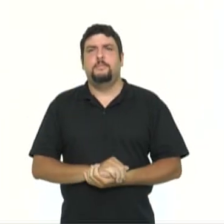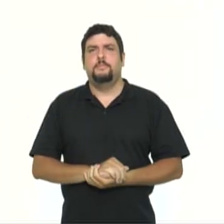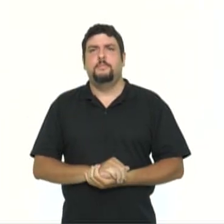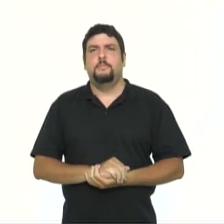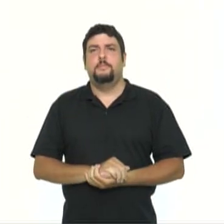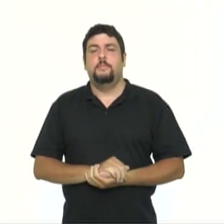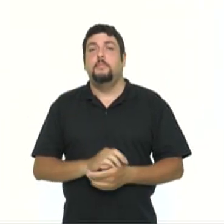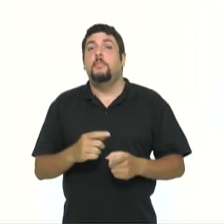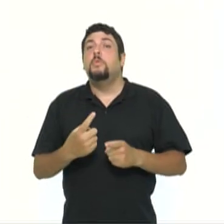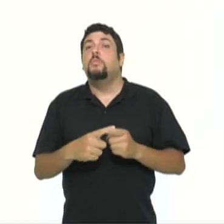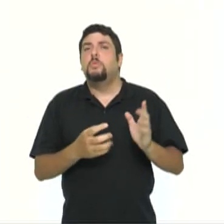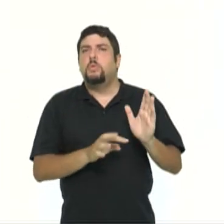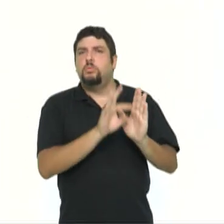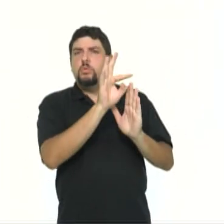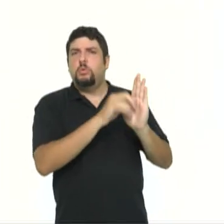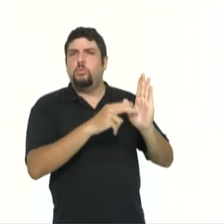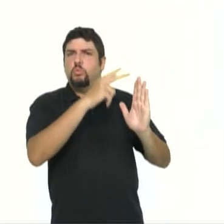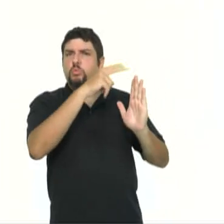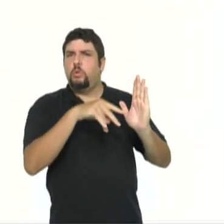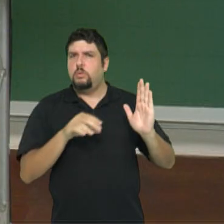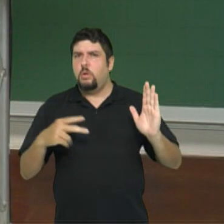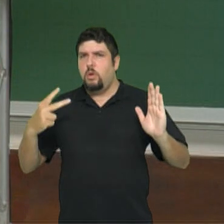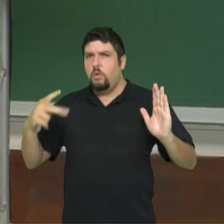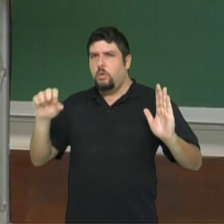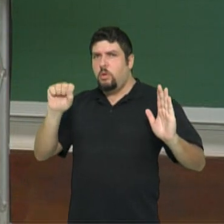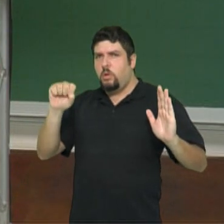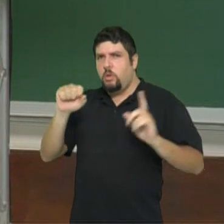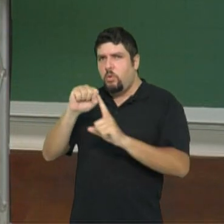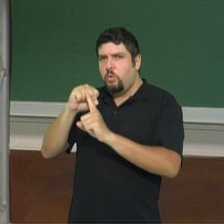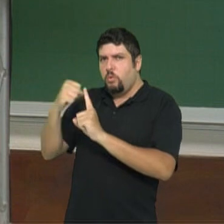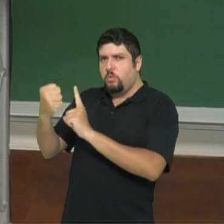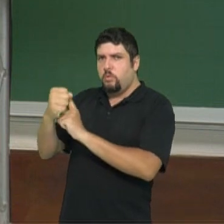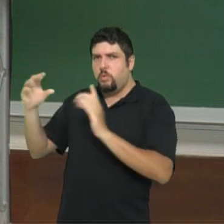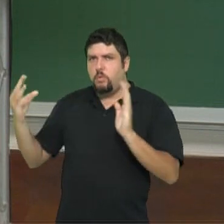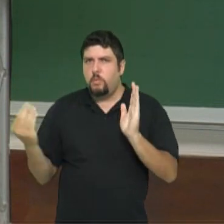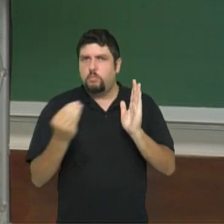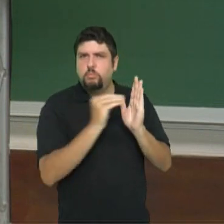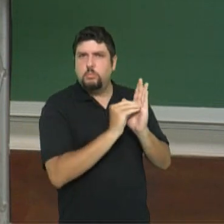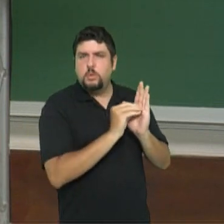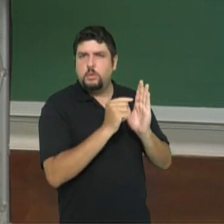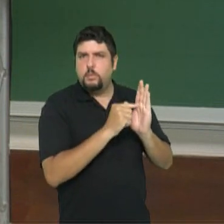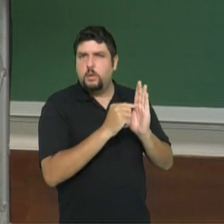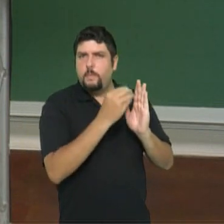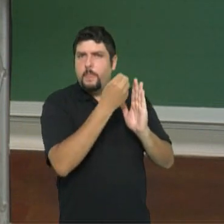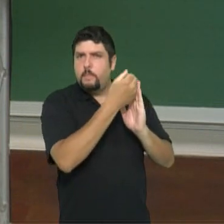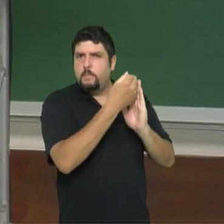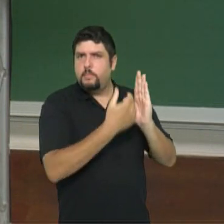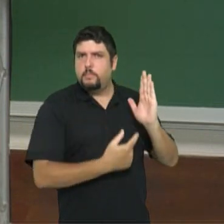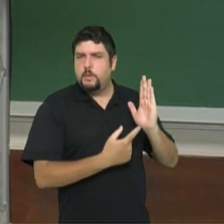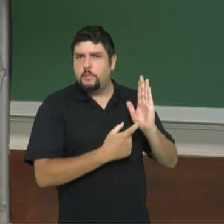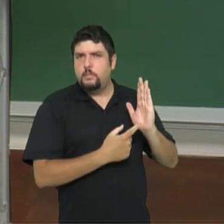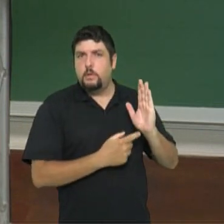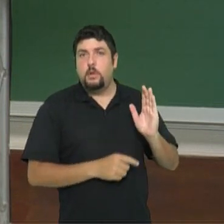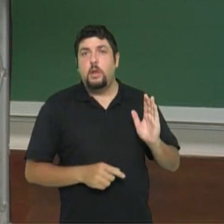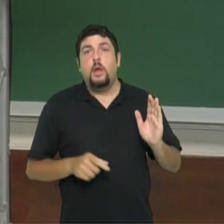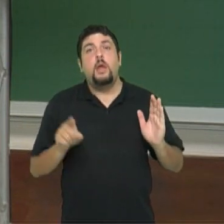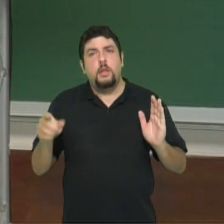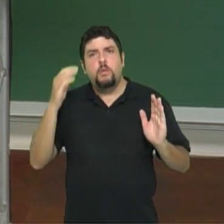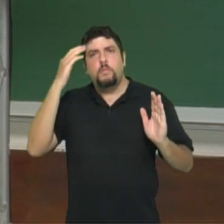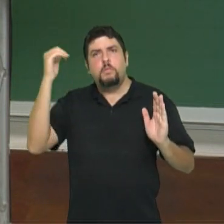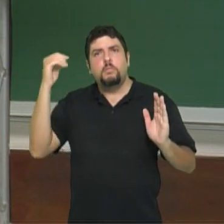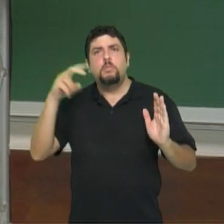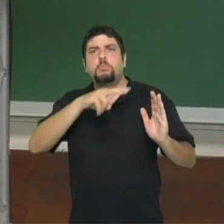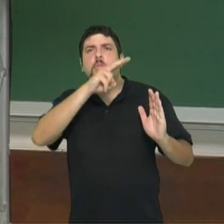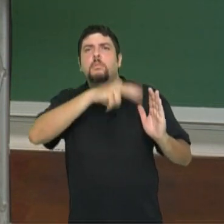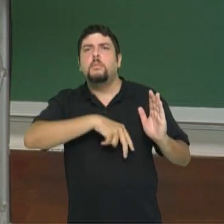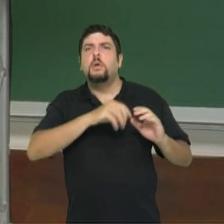Para dar credibilidade ao texto dele. Quando você coloca no seu texto citações de personalidades, pessoas de